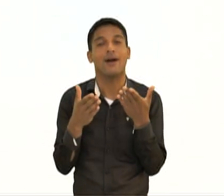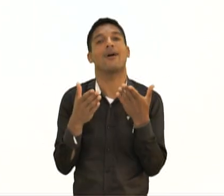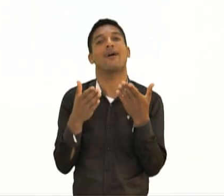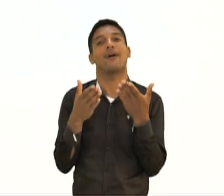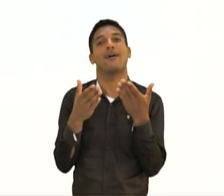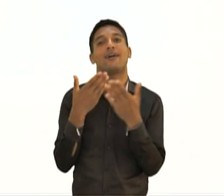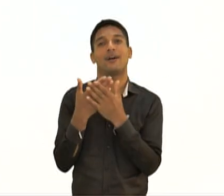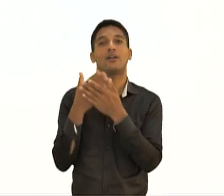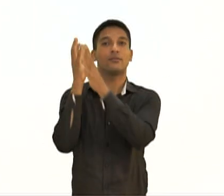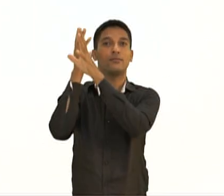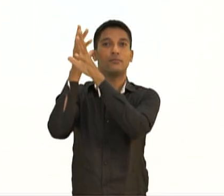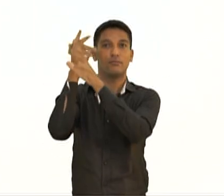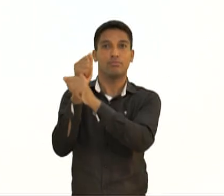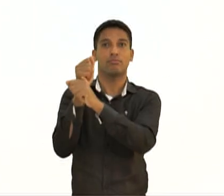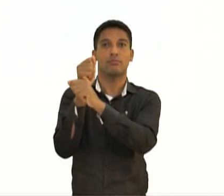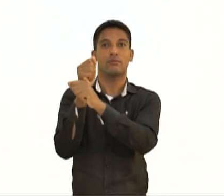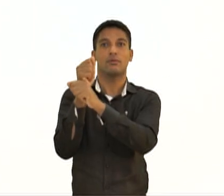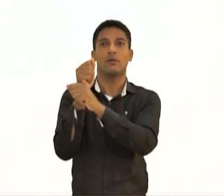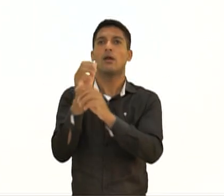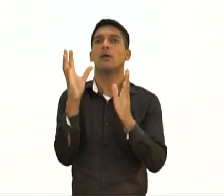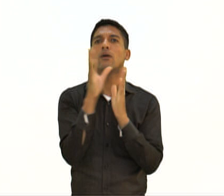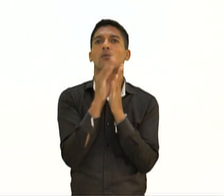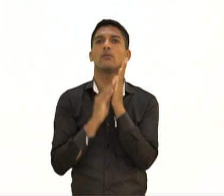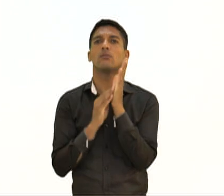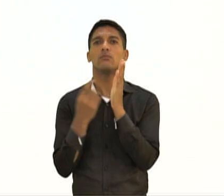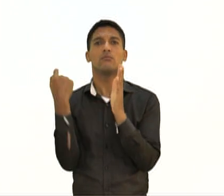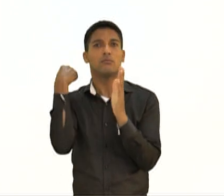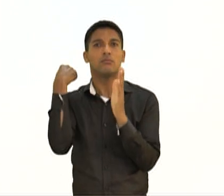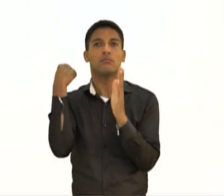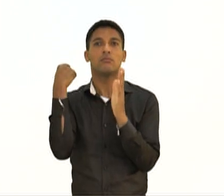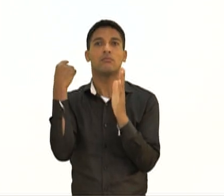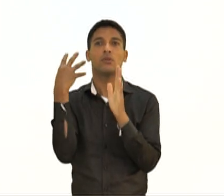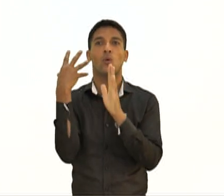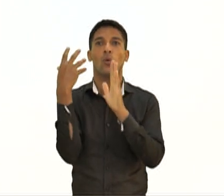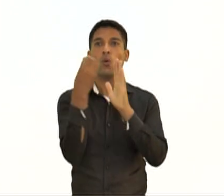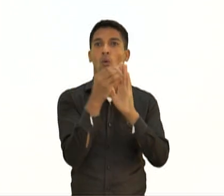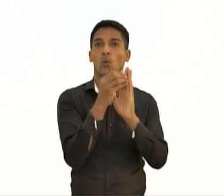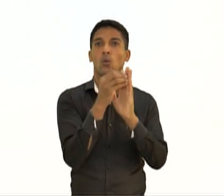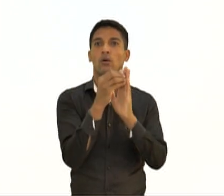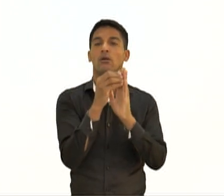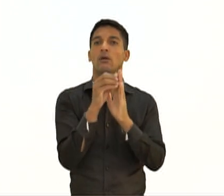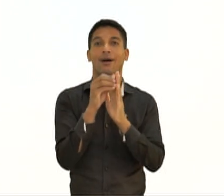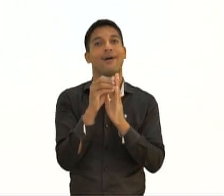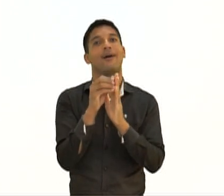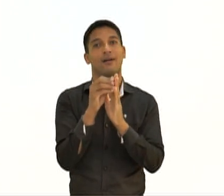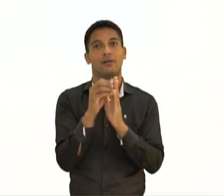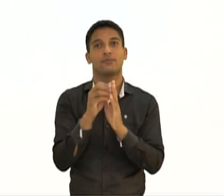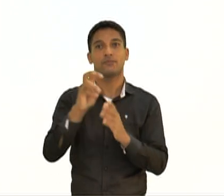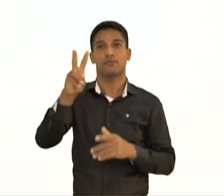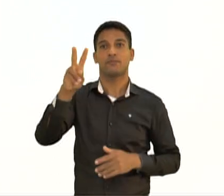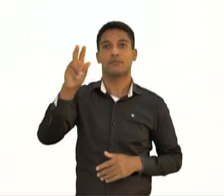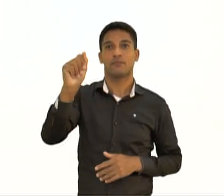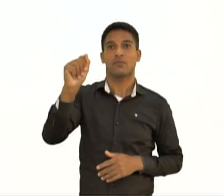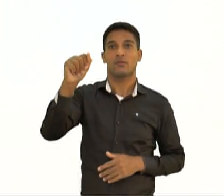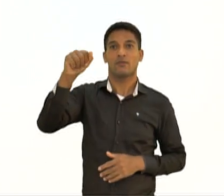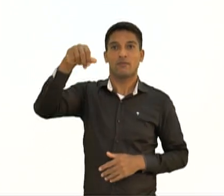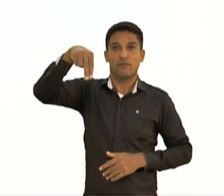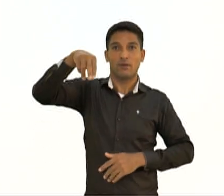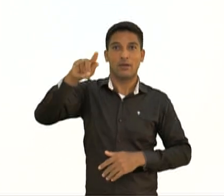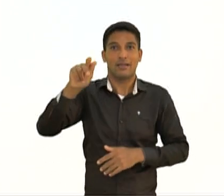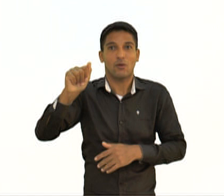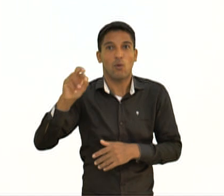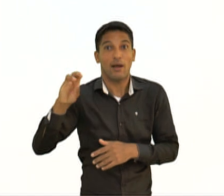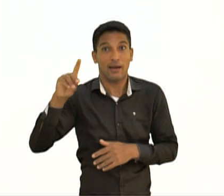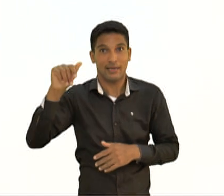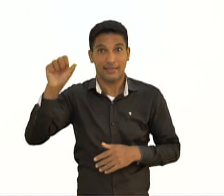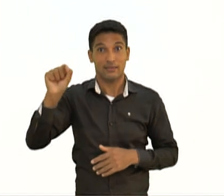retomada. Vamos retomar quais conteúdos, então? As vanguardas europeias, gente. Você se lembra do que são? O que será que